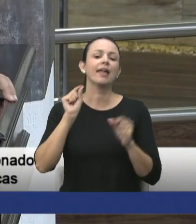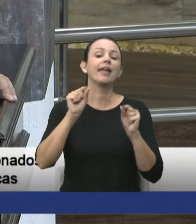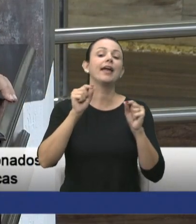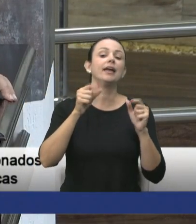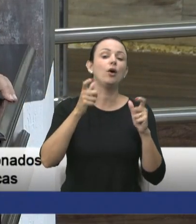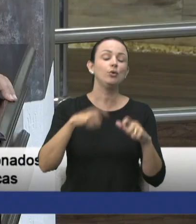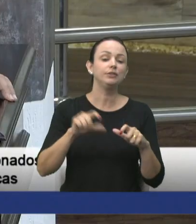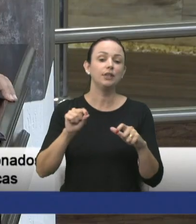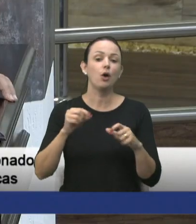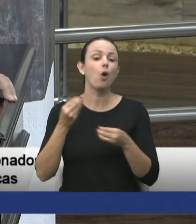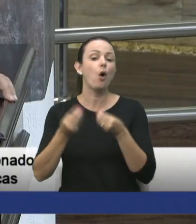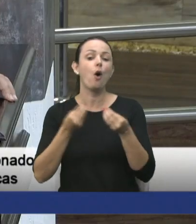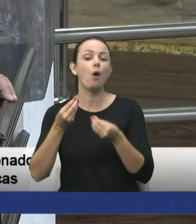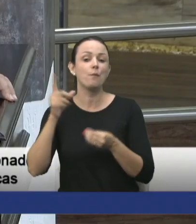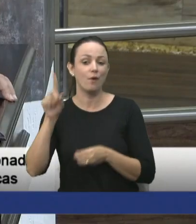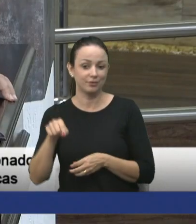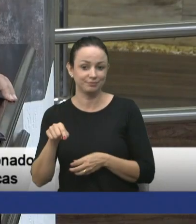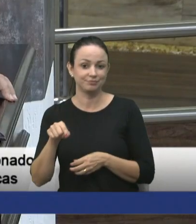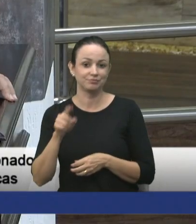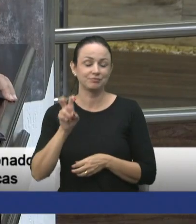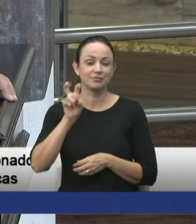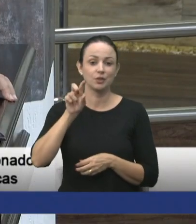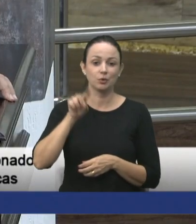e como são as